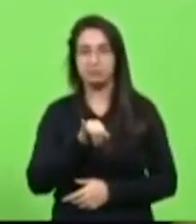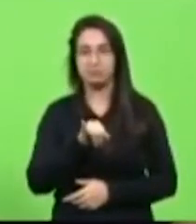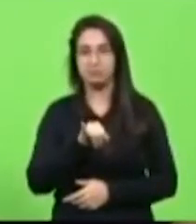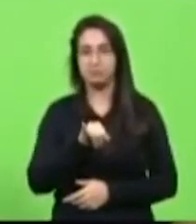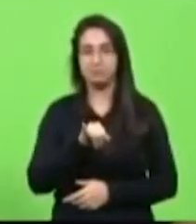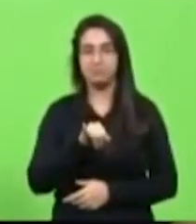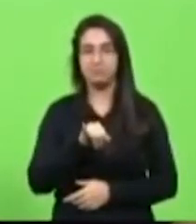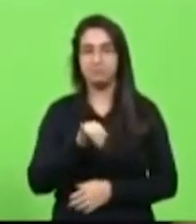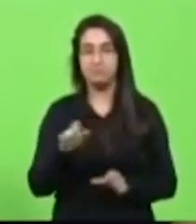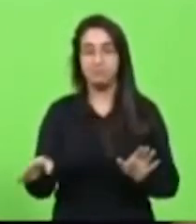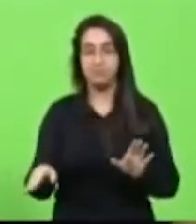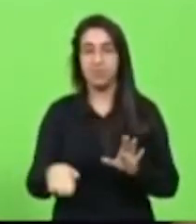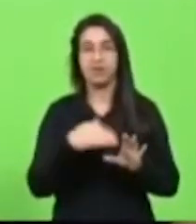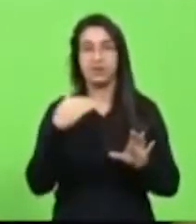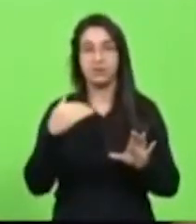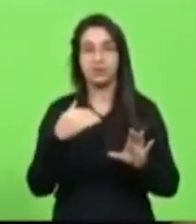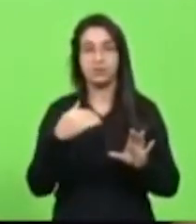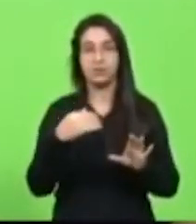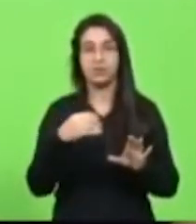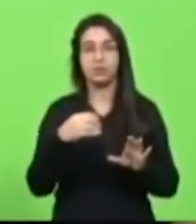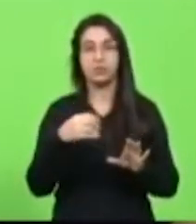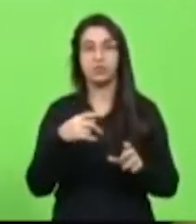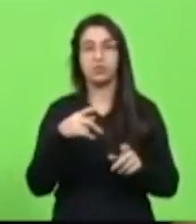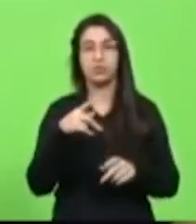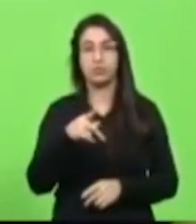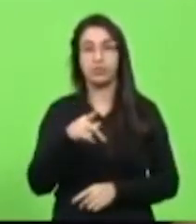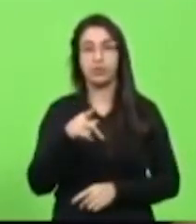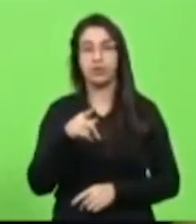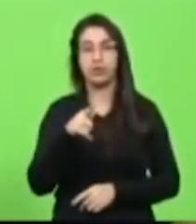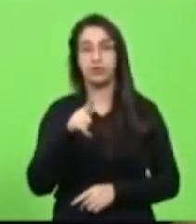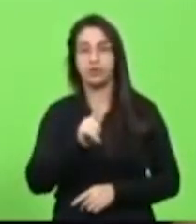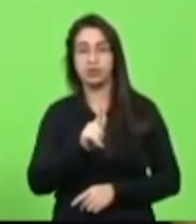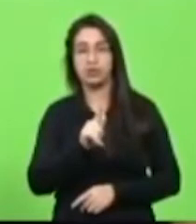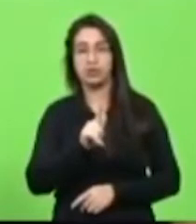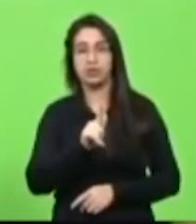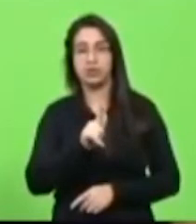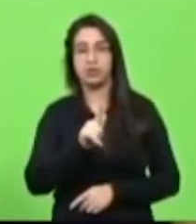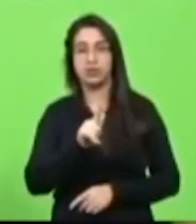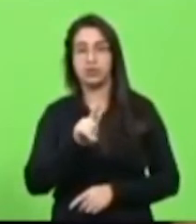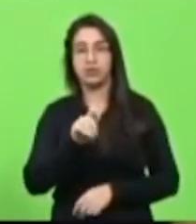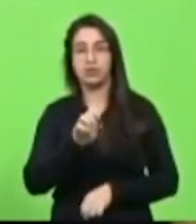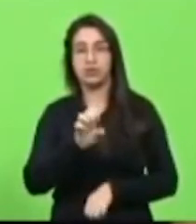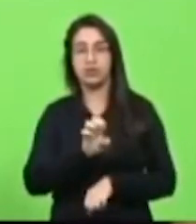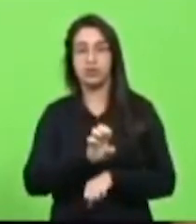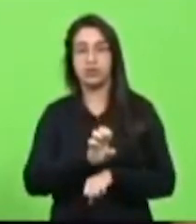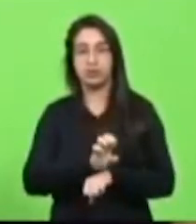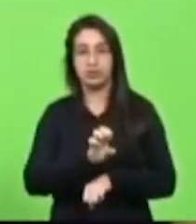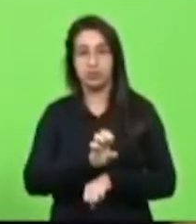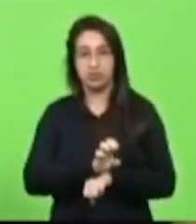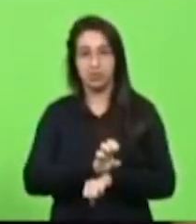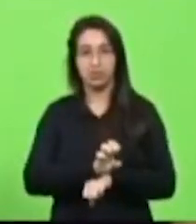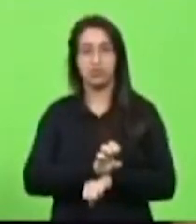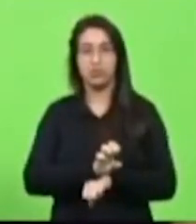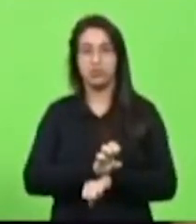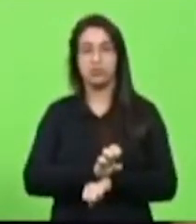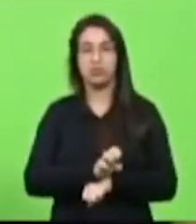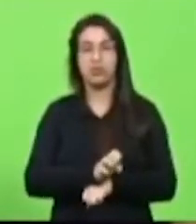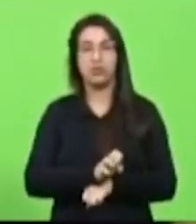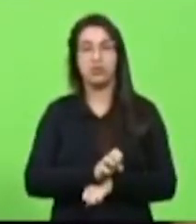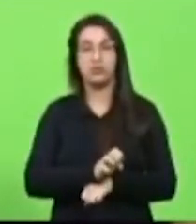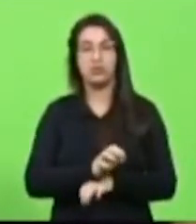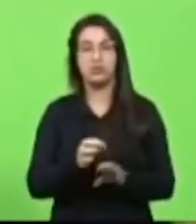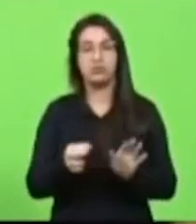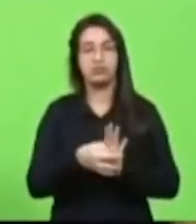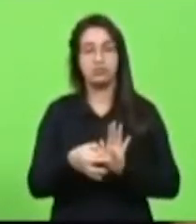Recebeu o parecer da Procuradoria-Geral do Estado no primeiro momento, enquanto tramitou